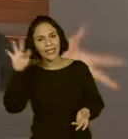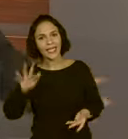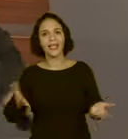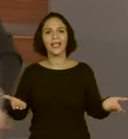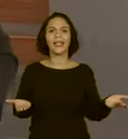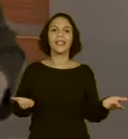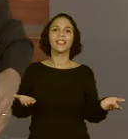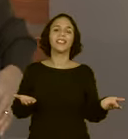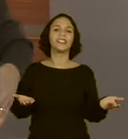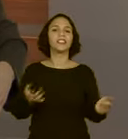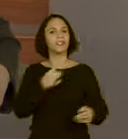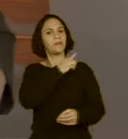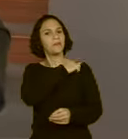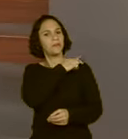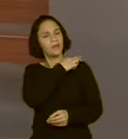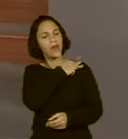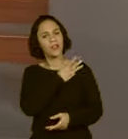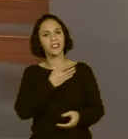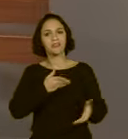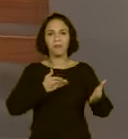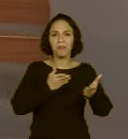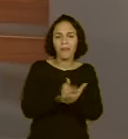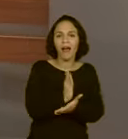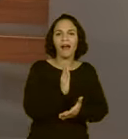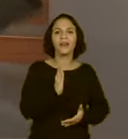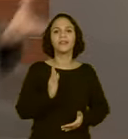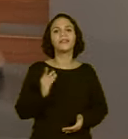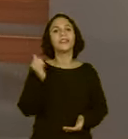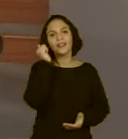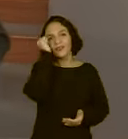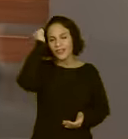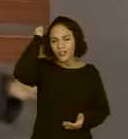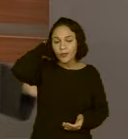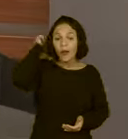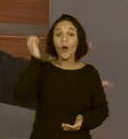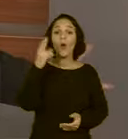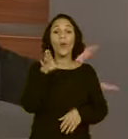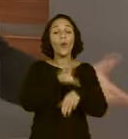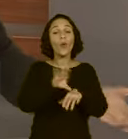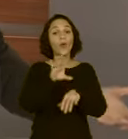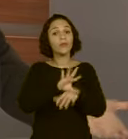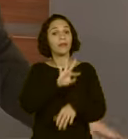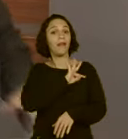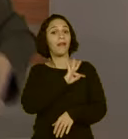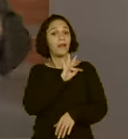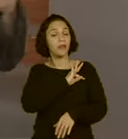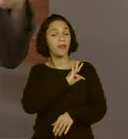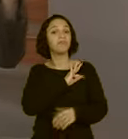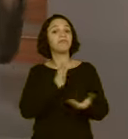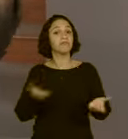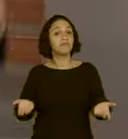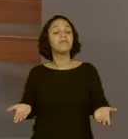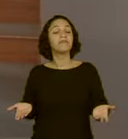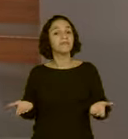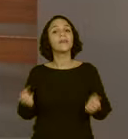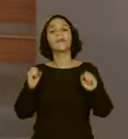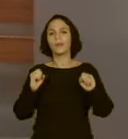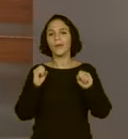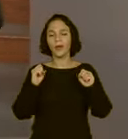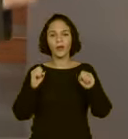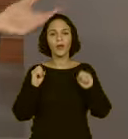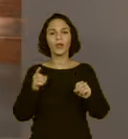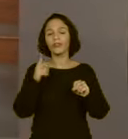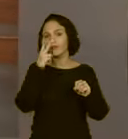numa faculdade, passar no vestibular ou fazer um curso técnico, por exemplo, podem ser caminhos para